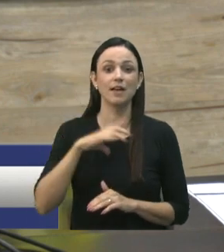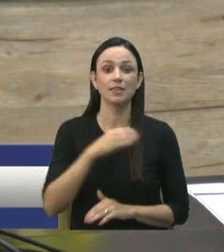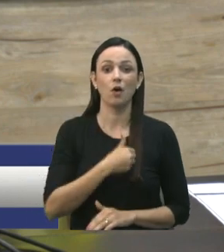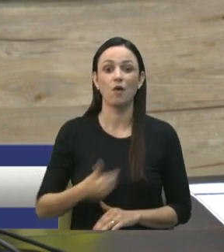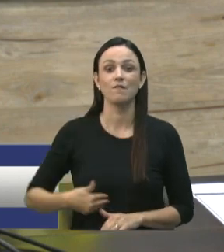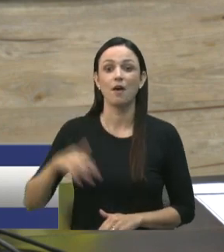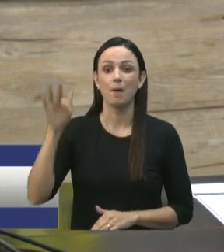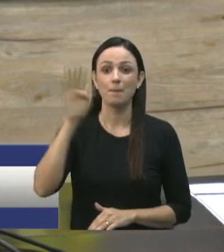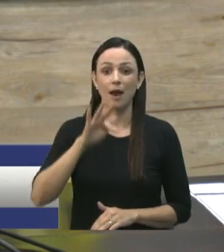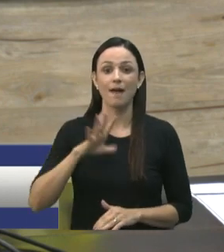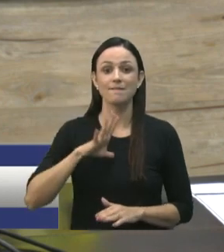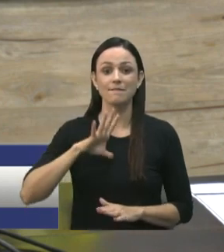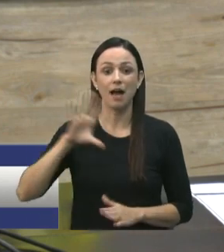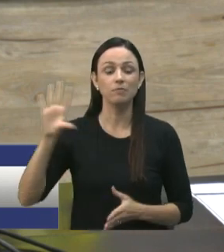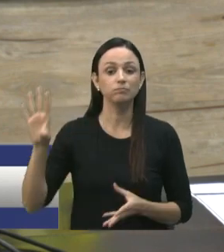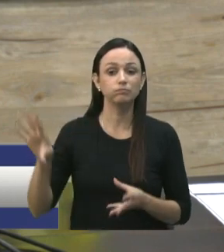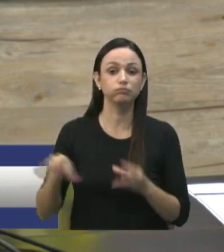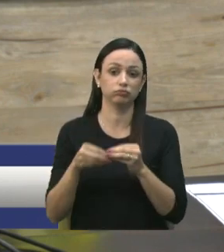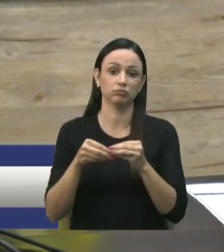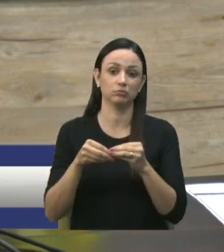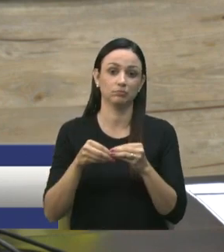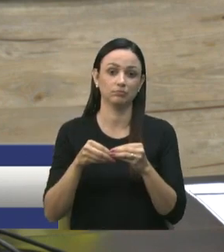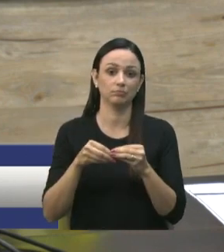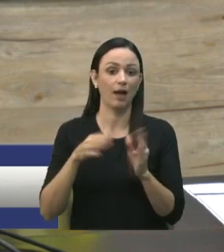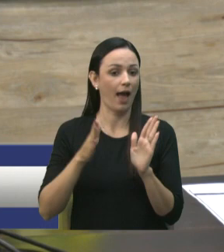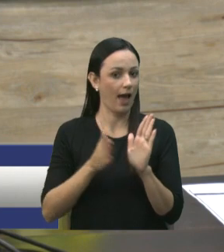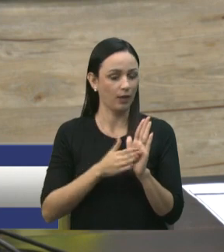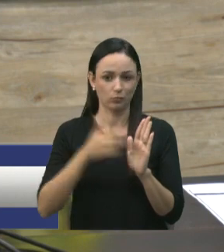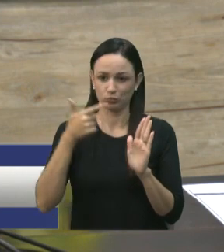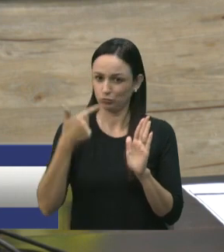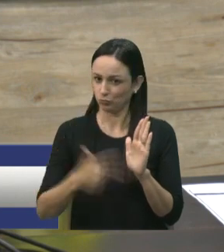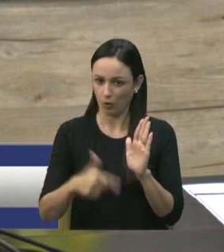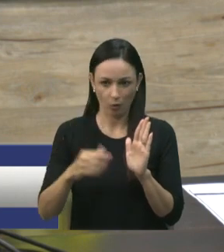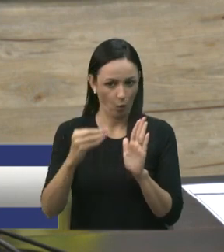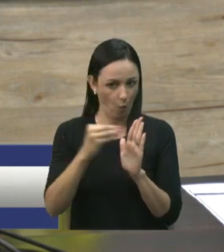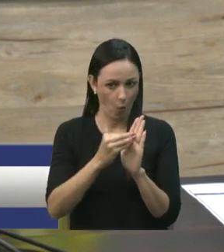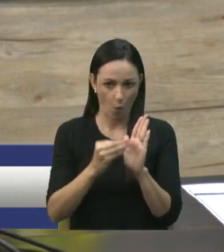não. Então, aqui não está previsto